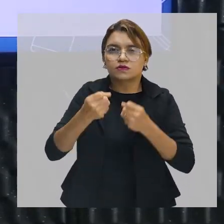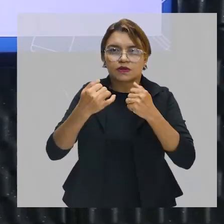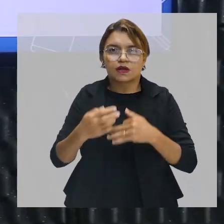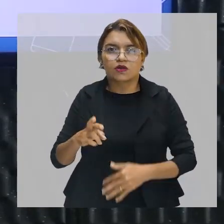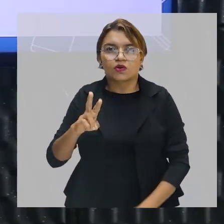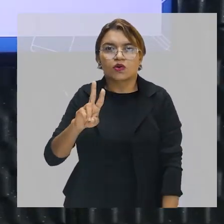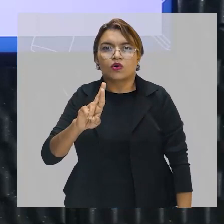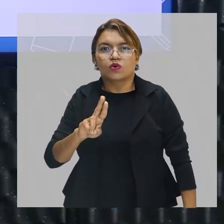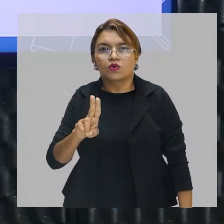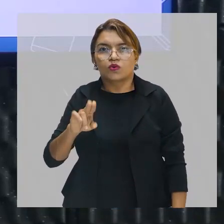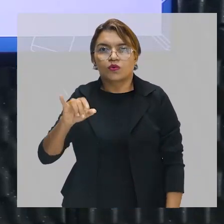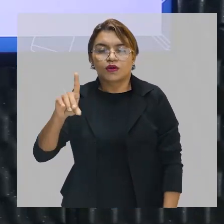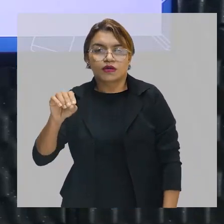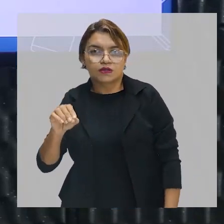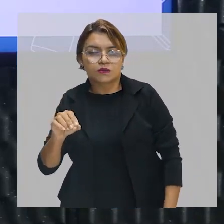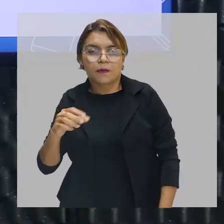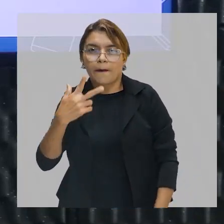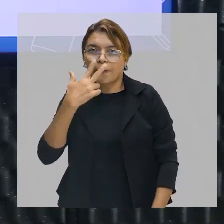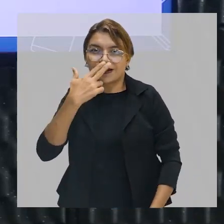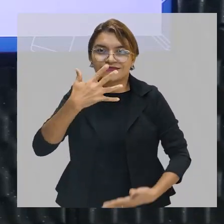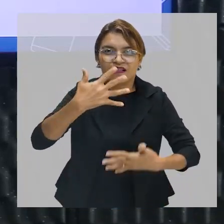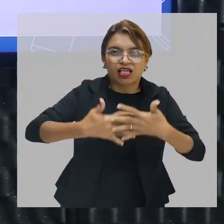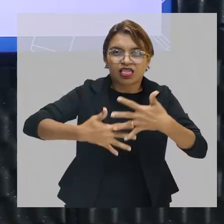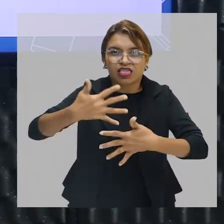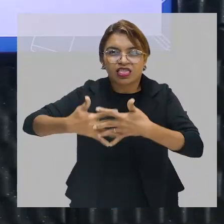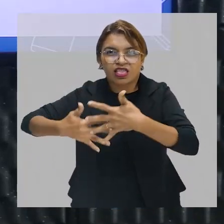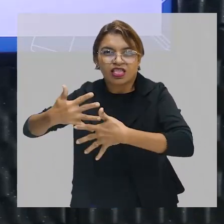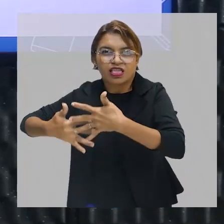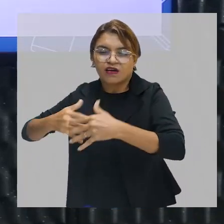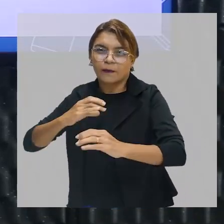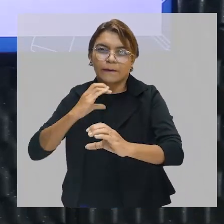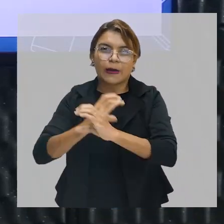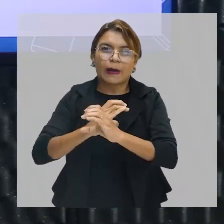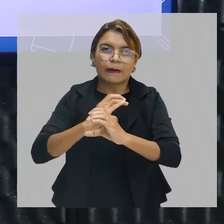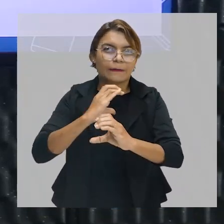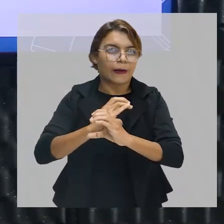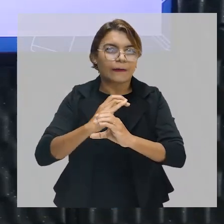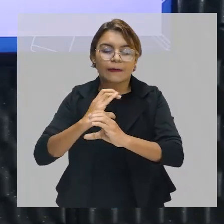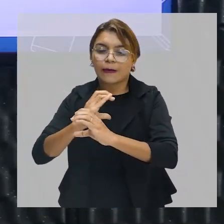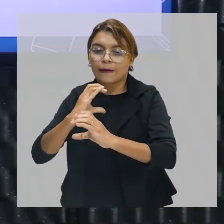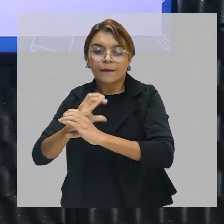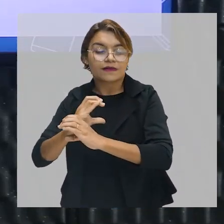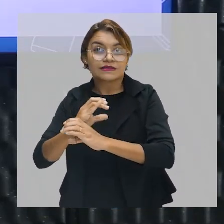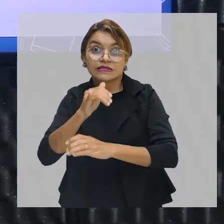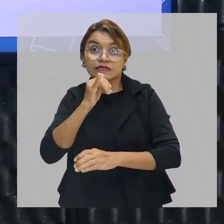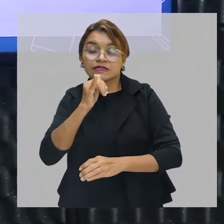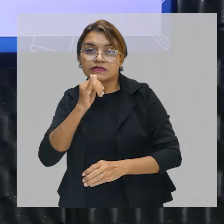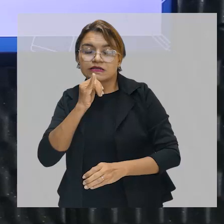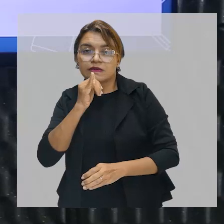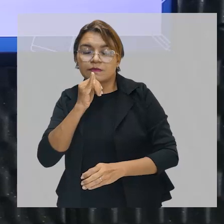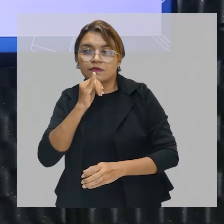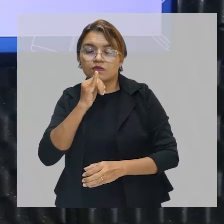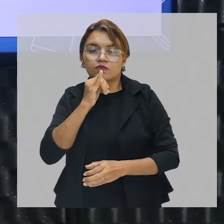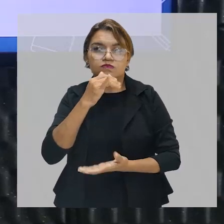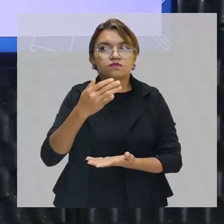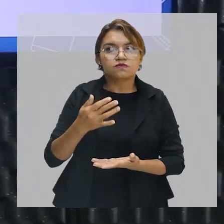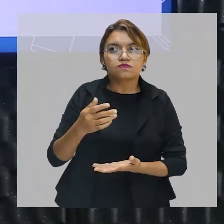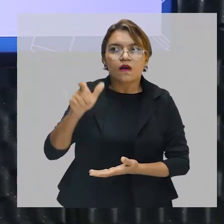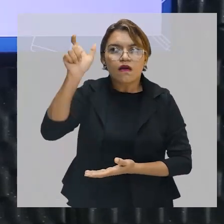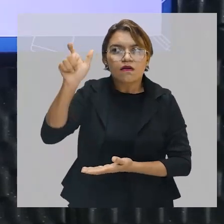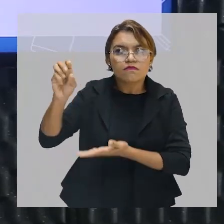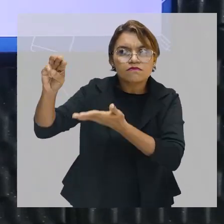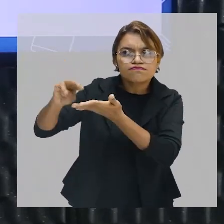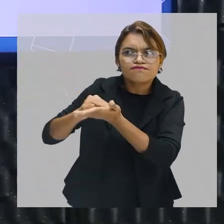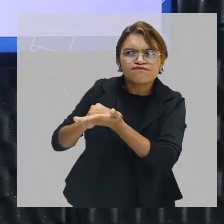comunicação, significa que houve uma falha na comunicação. Por algum motivo, aquela mensagem ela não ficou bem